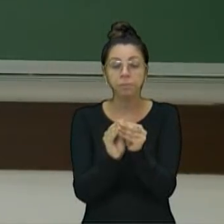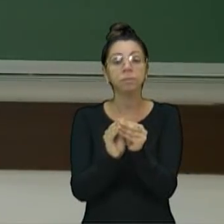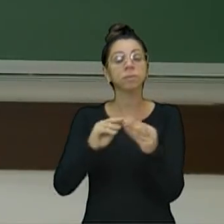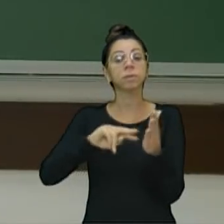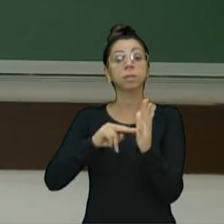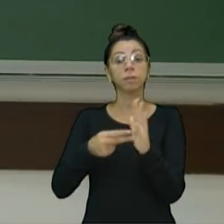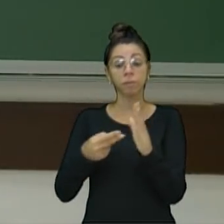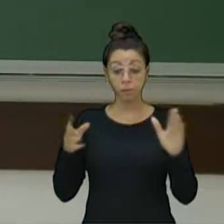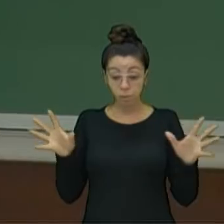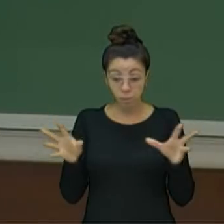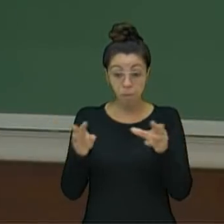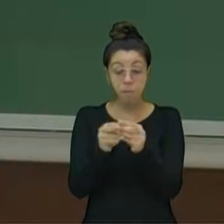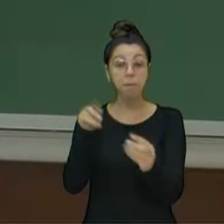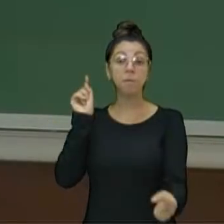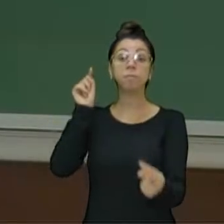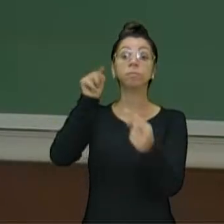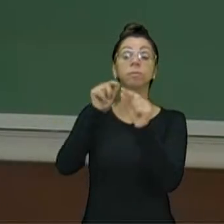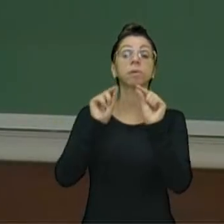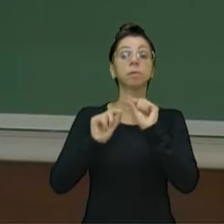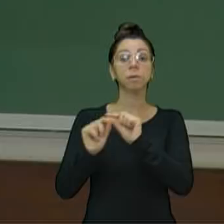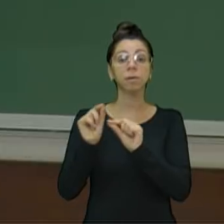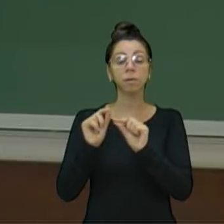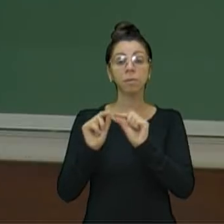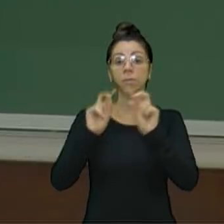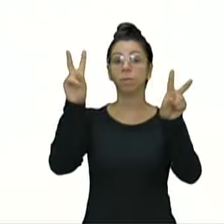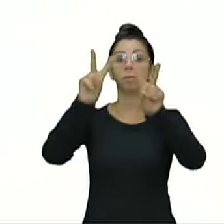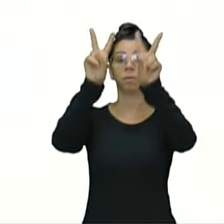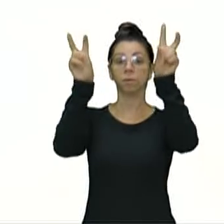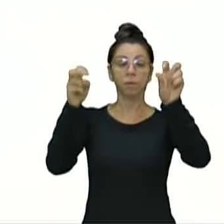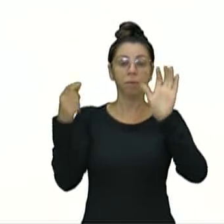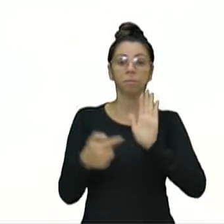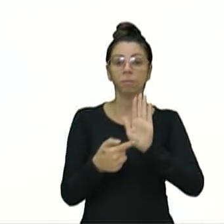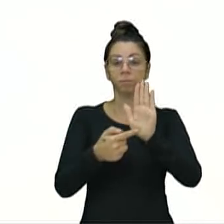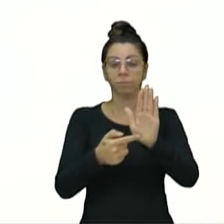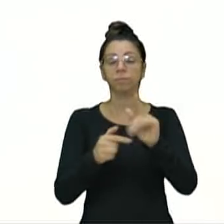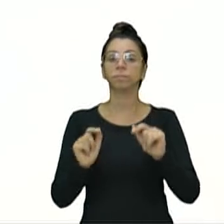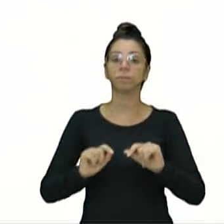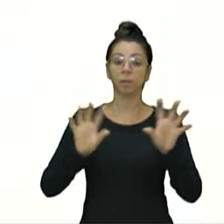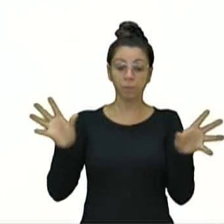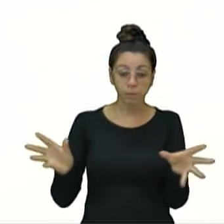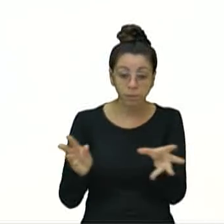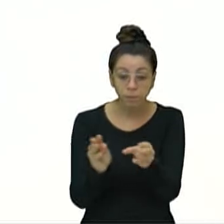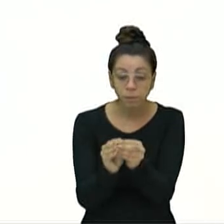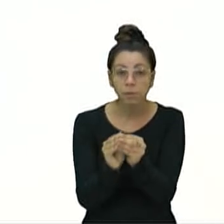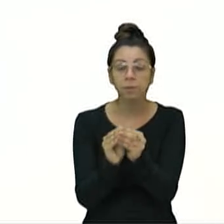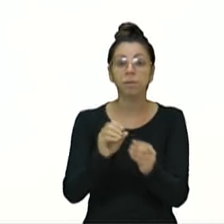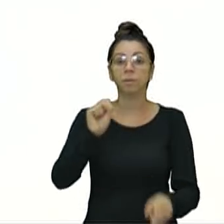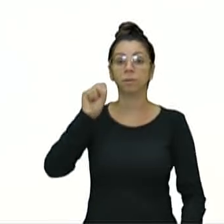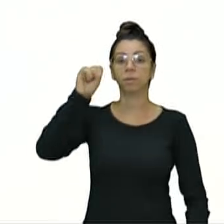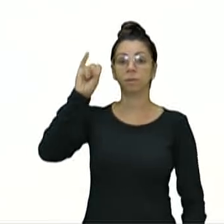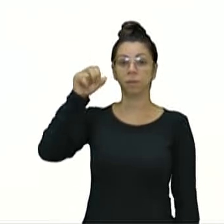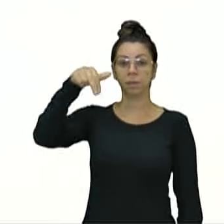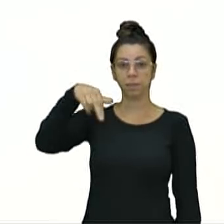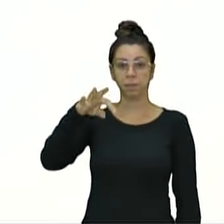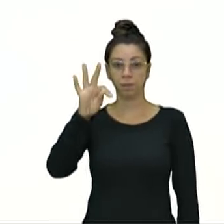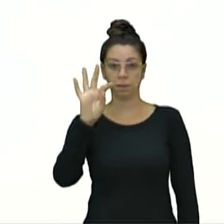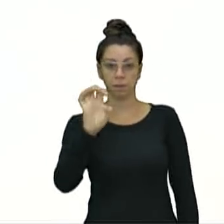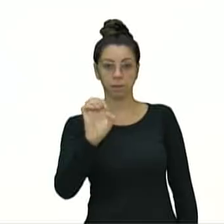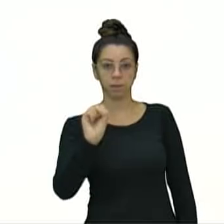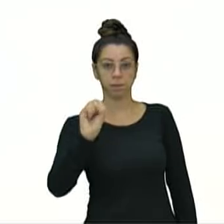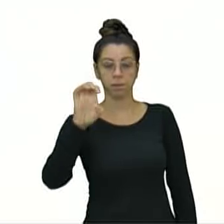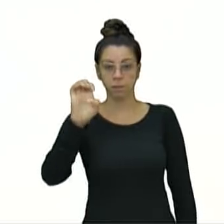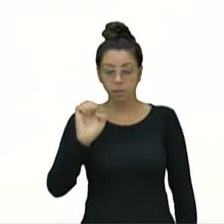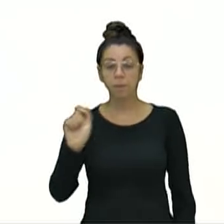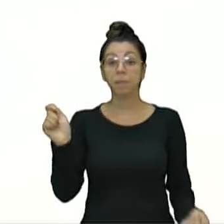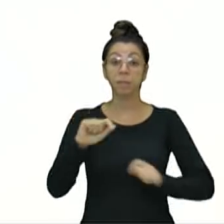síntese bem objetiva sobre o assunto apresentado. Então, o resumo é uma síntese e precisa ser